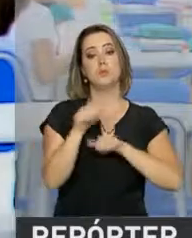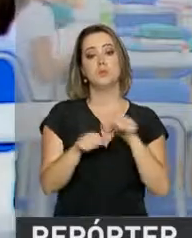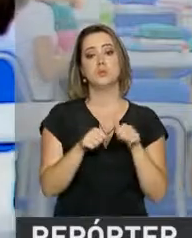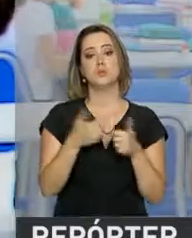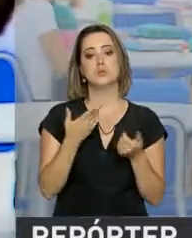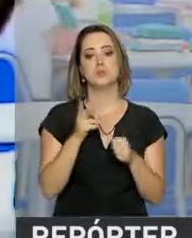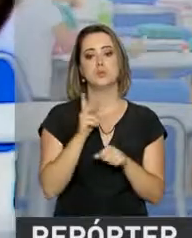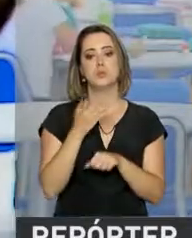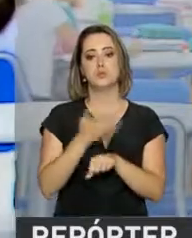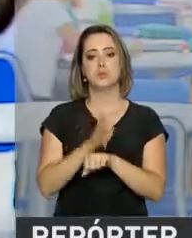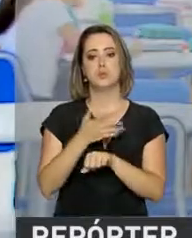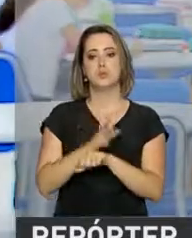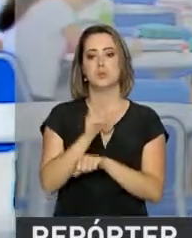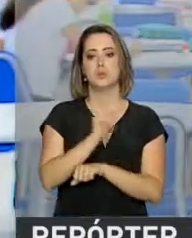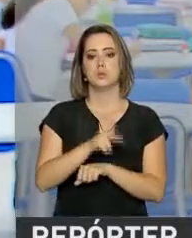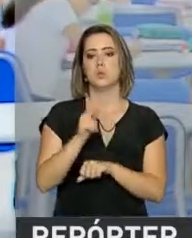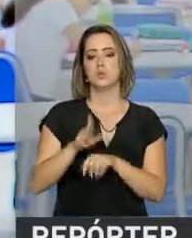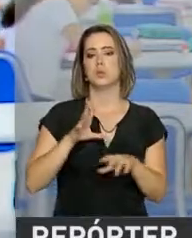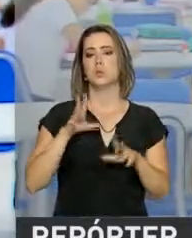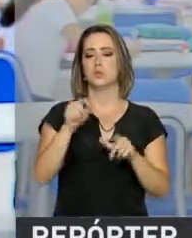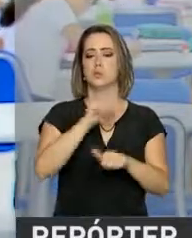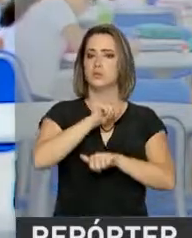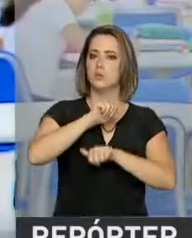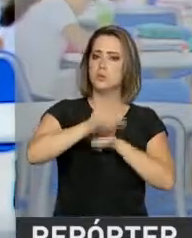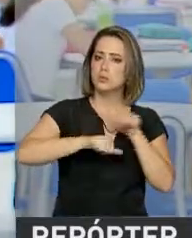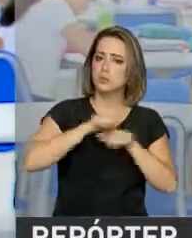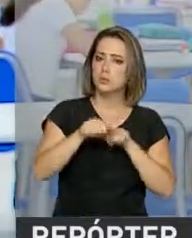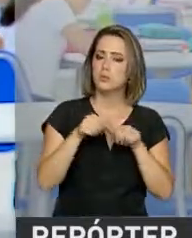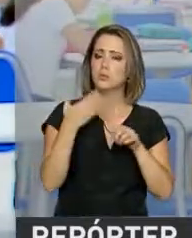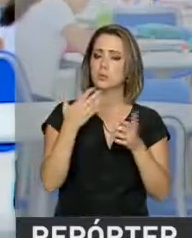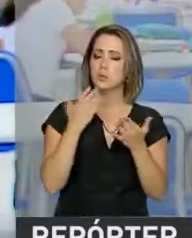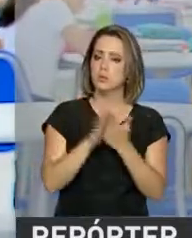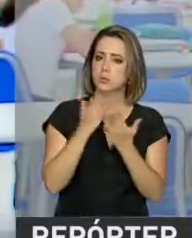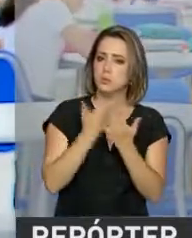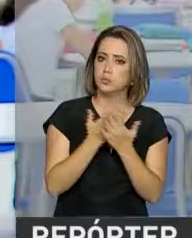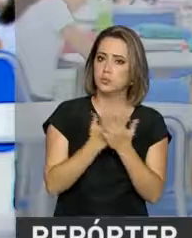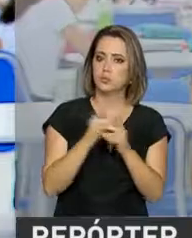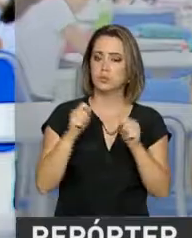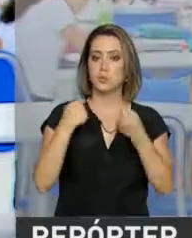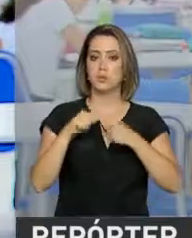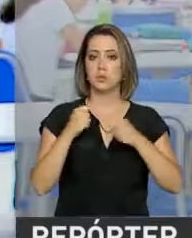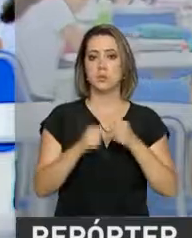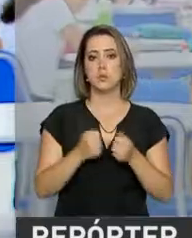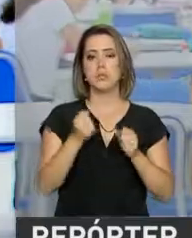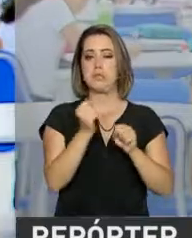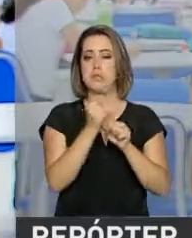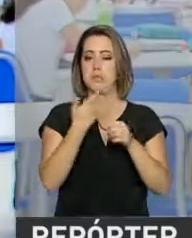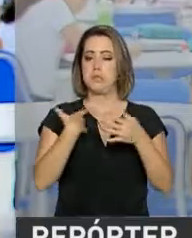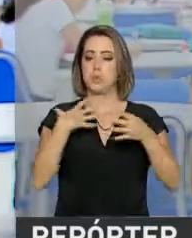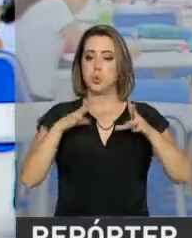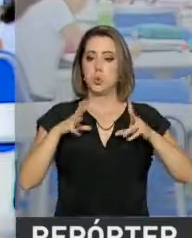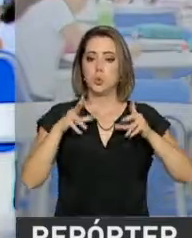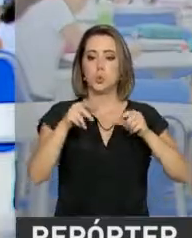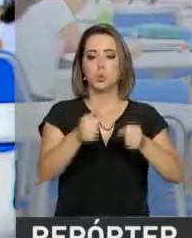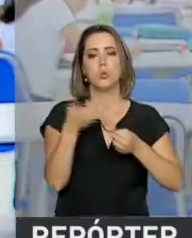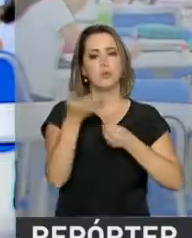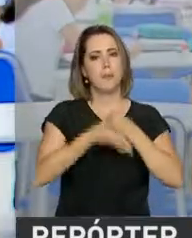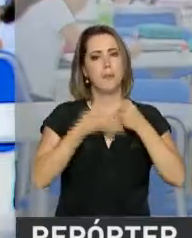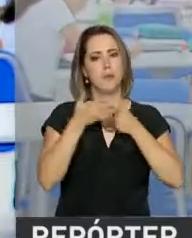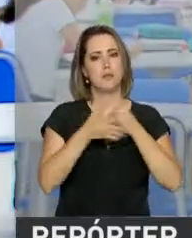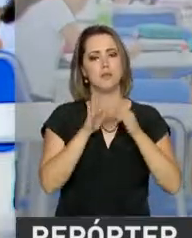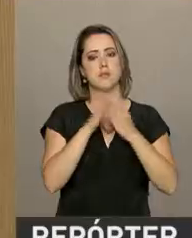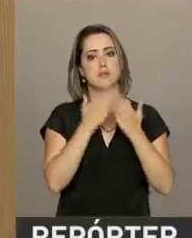do professor, de todo o material didático utilizado, nas estruturas de muitas escolas e até no processo